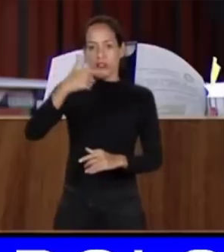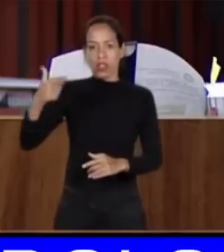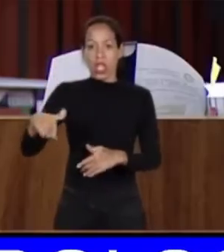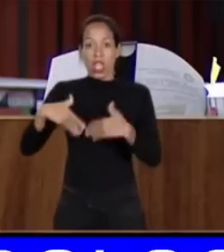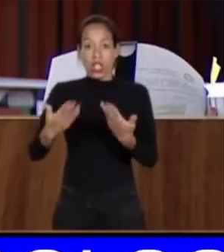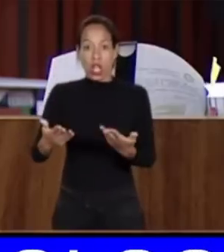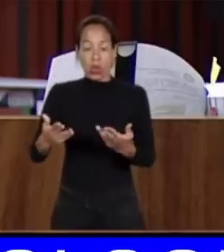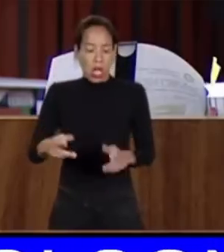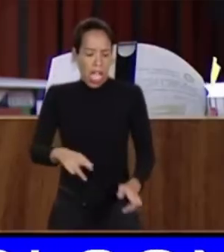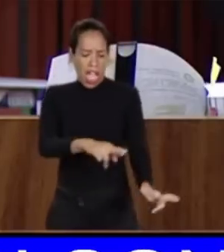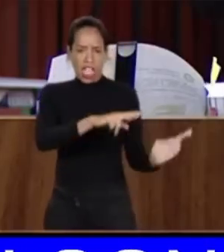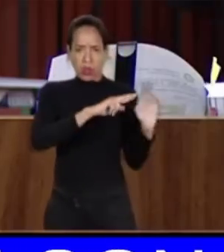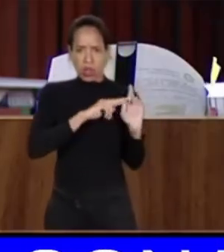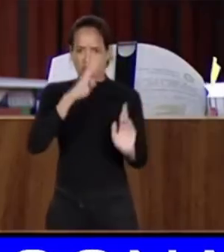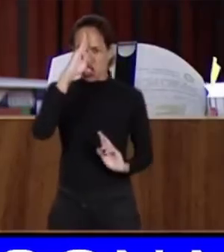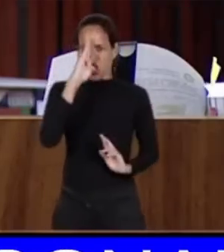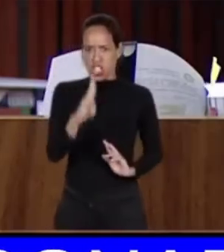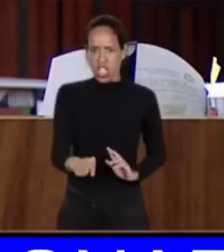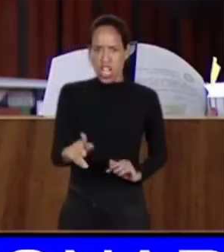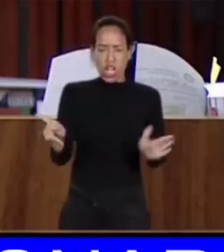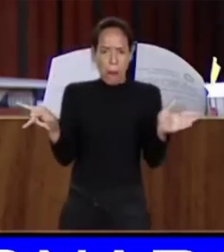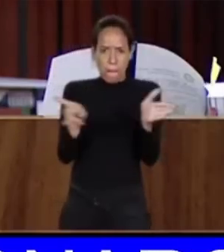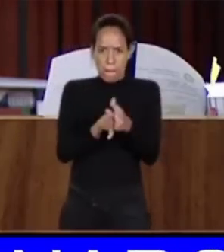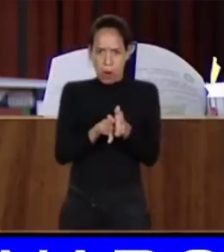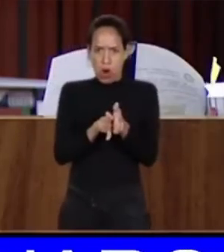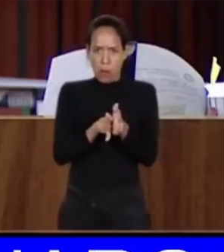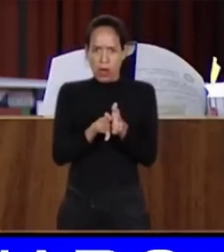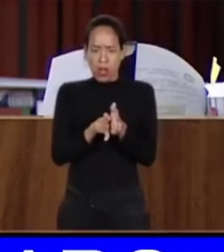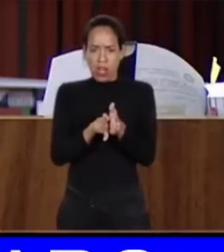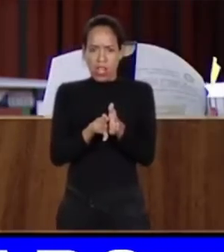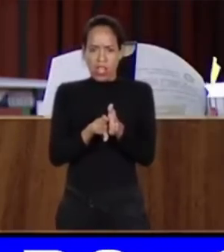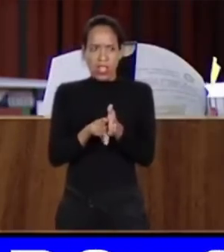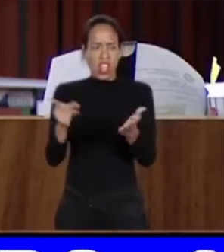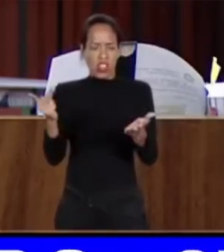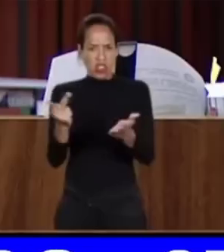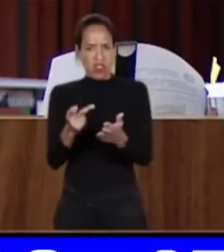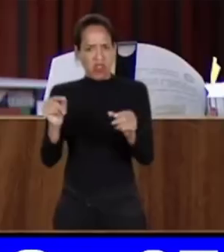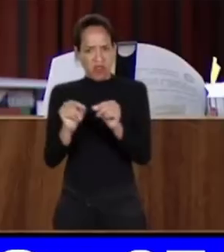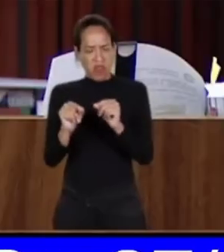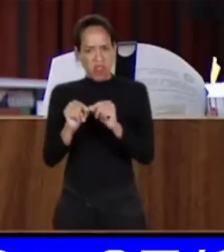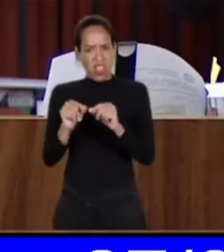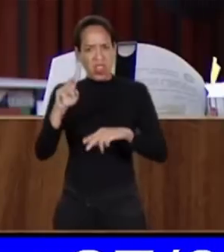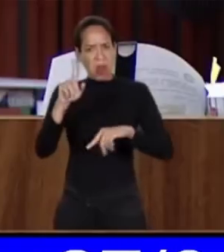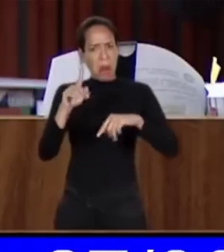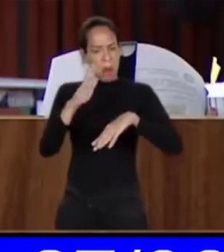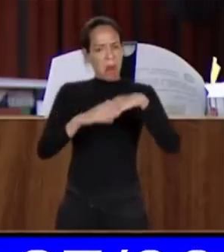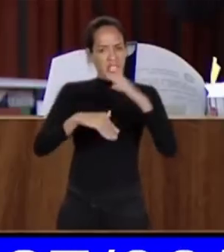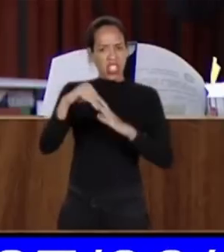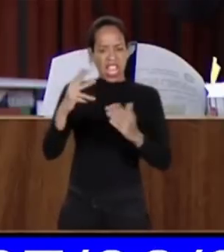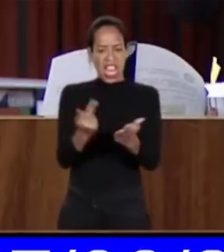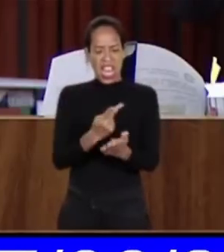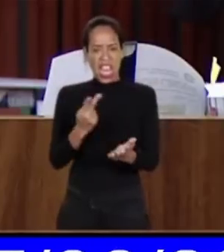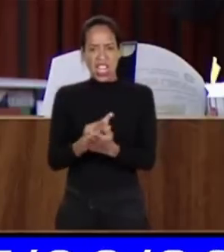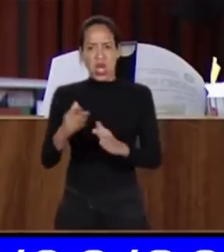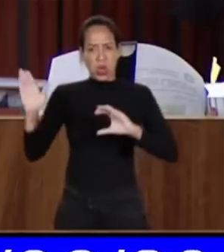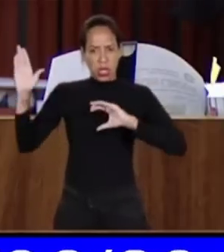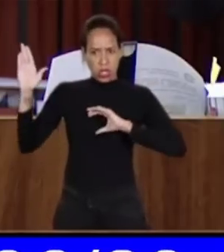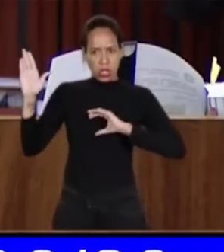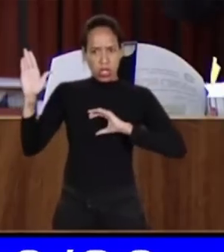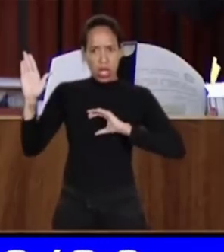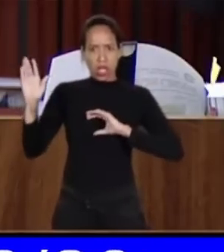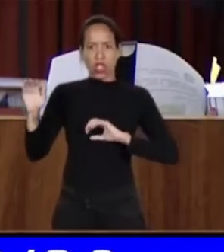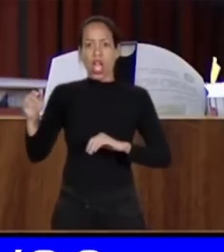sua responsabilidade direta e pessoal pela conduta ilícita praticada em benefício de sua candidatura